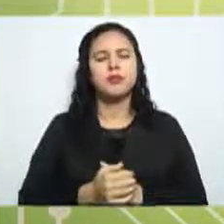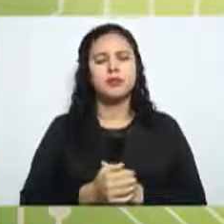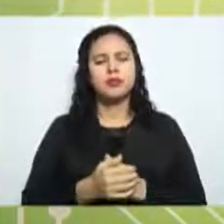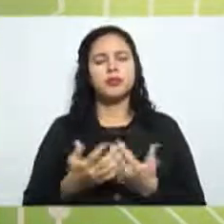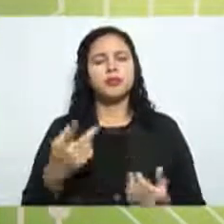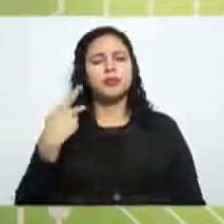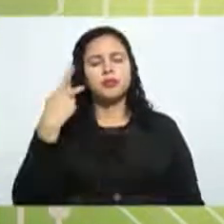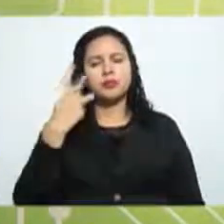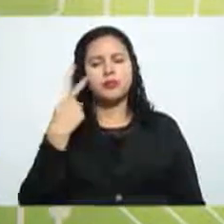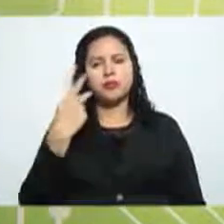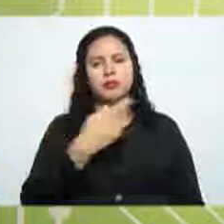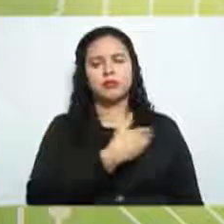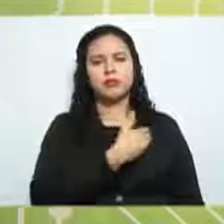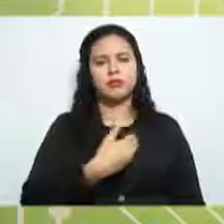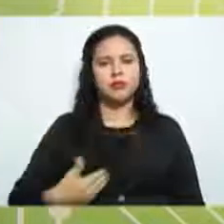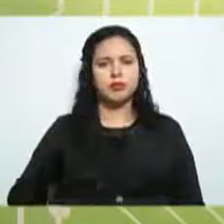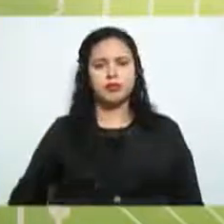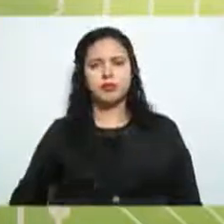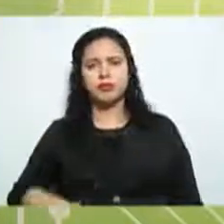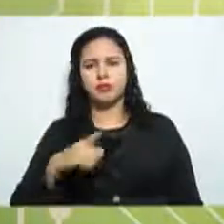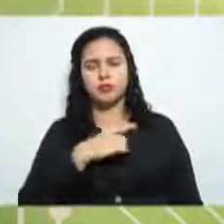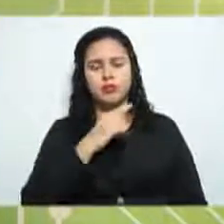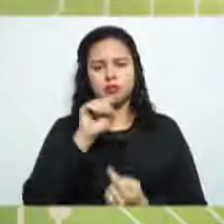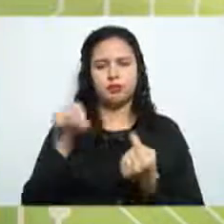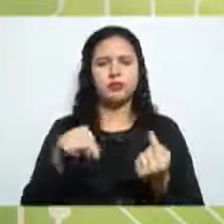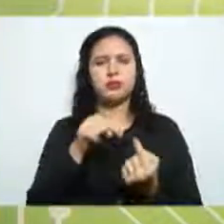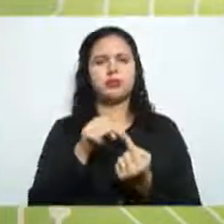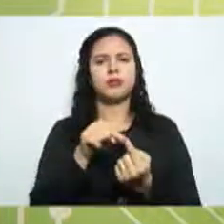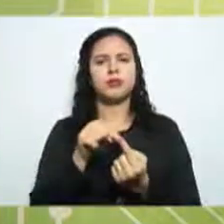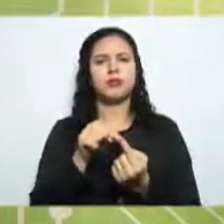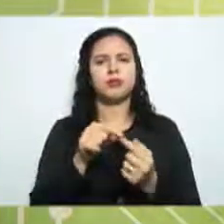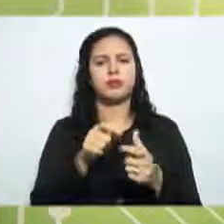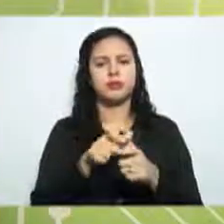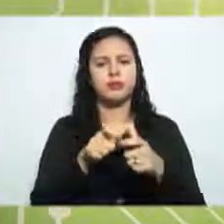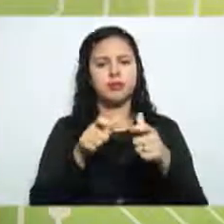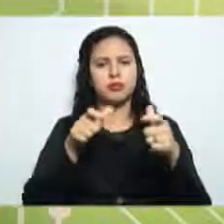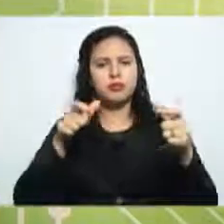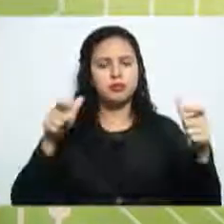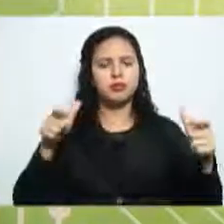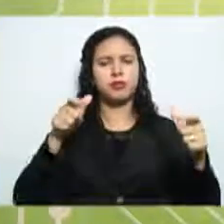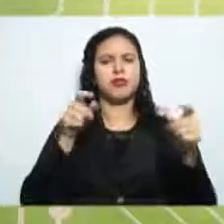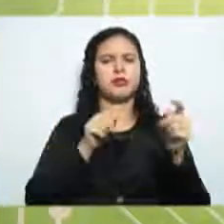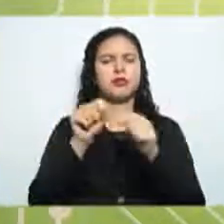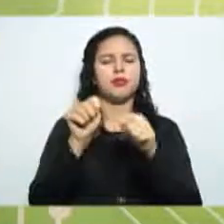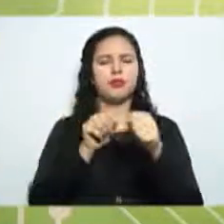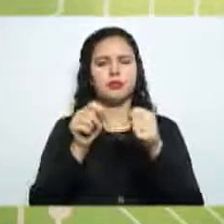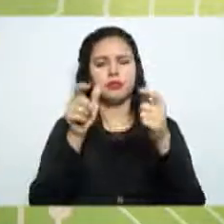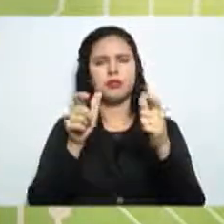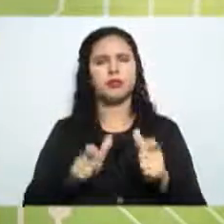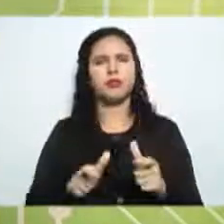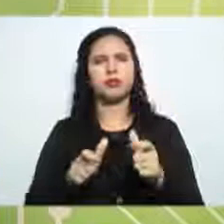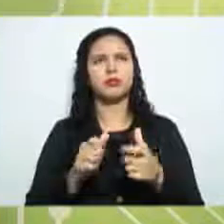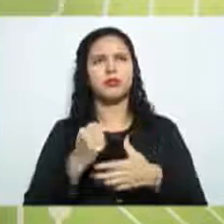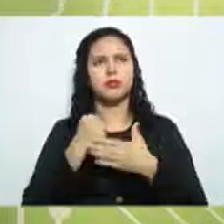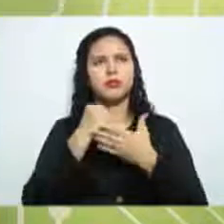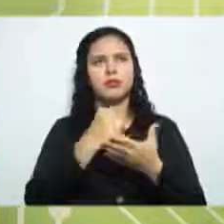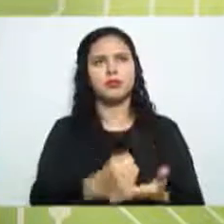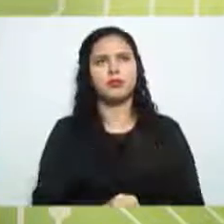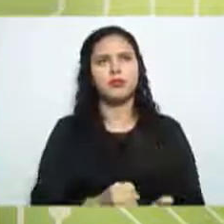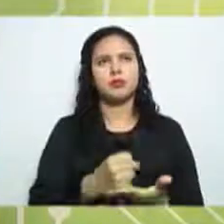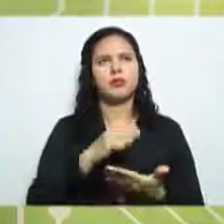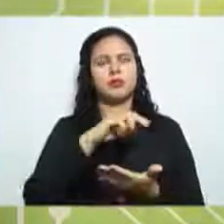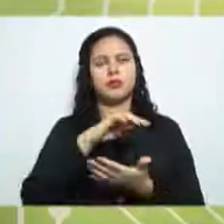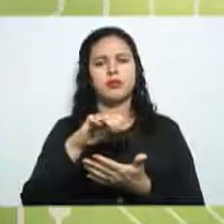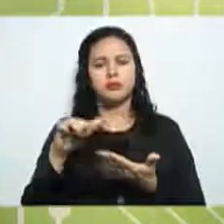de desenvolvimento regional, a gente tem esse objetivo de amadurecer a economia naquele local e trazer mais diversidade